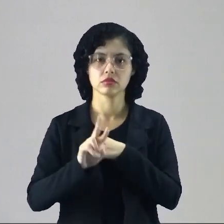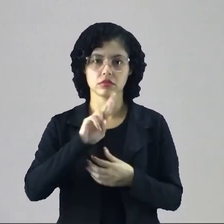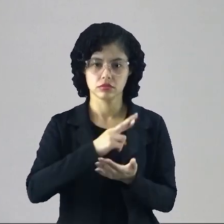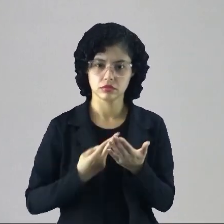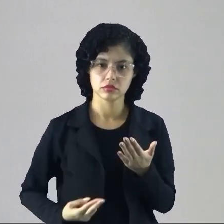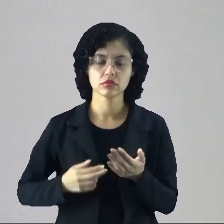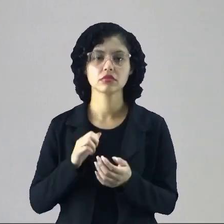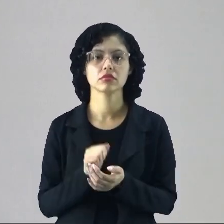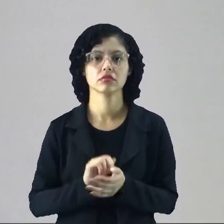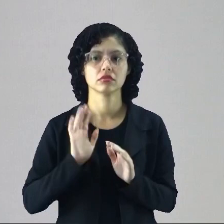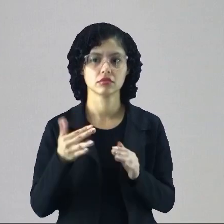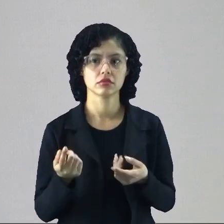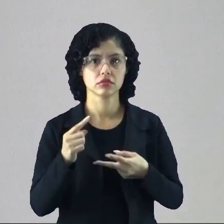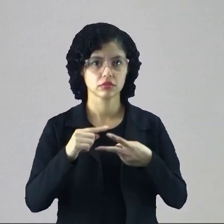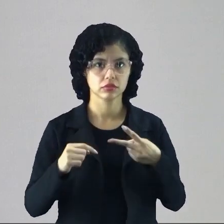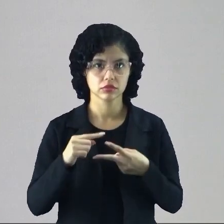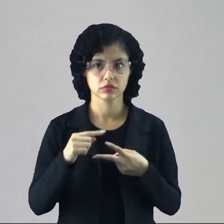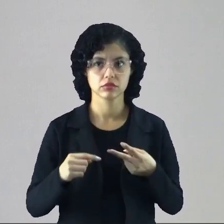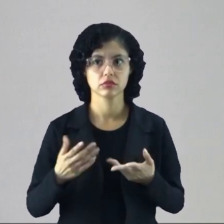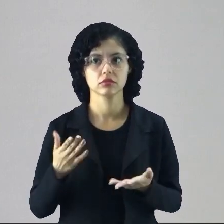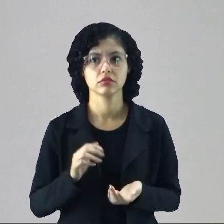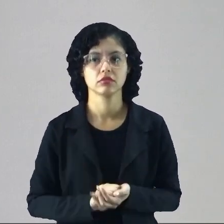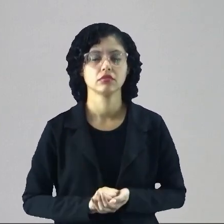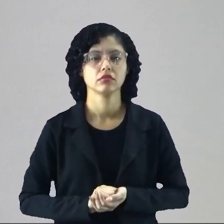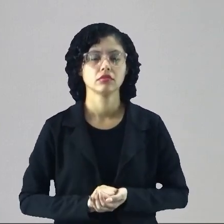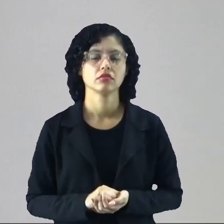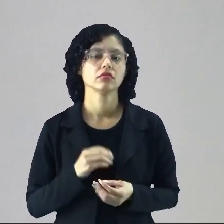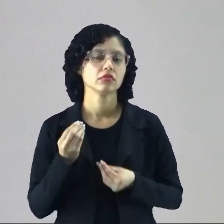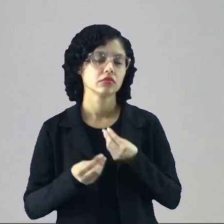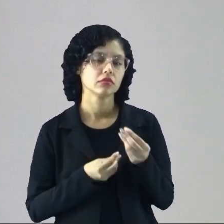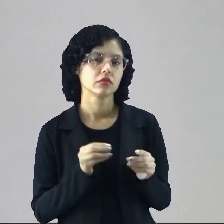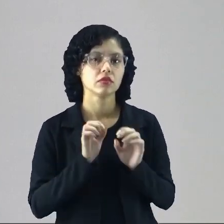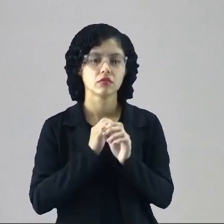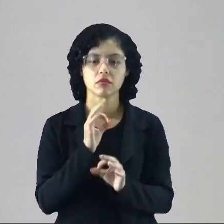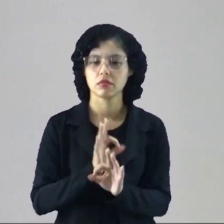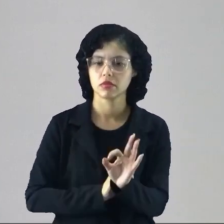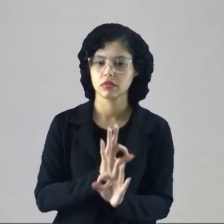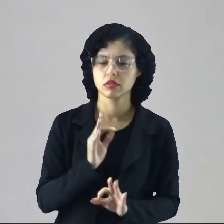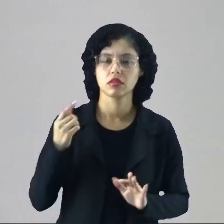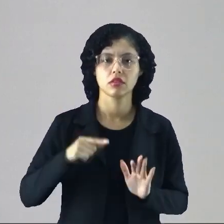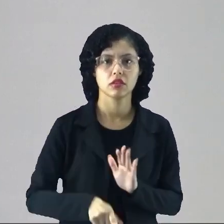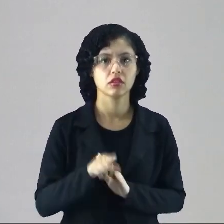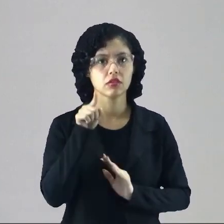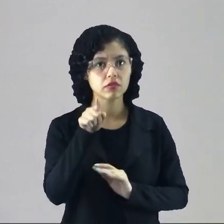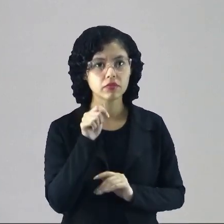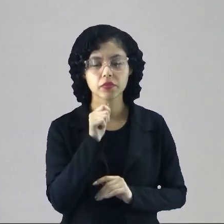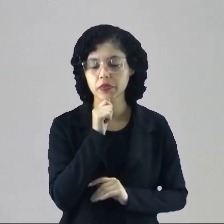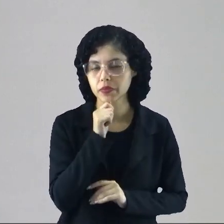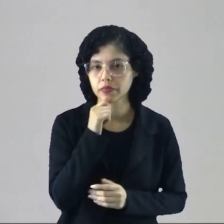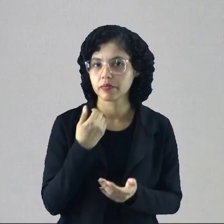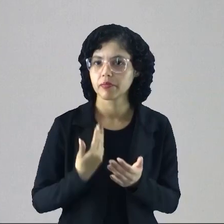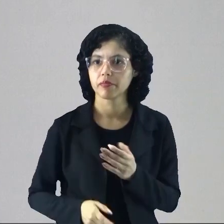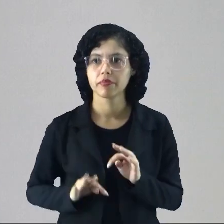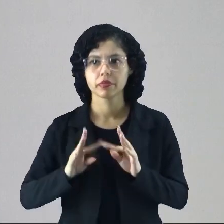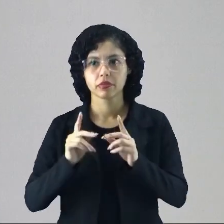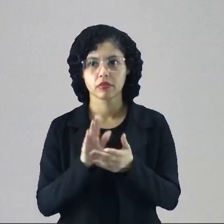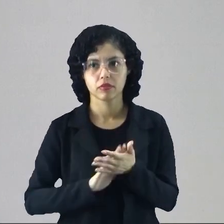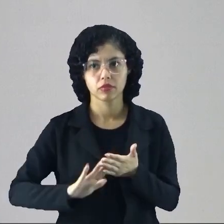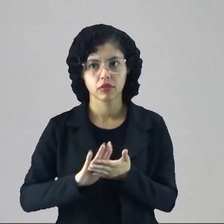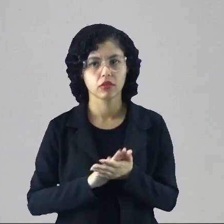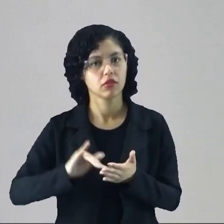é o que dissertativa argumentativa E como que ela é organizada ali para que você não perca né